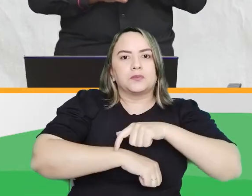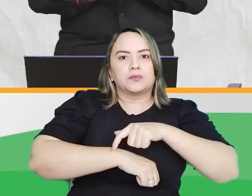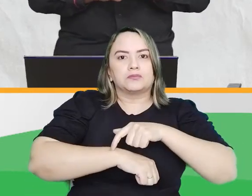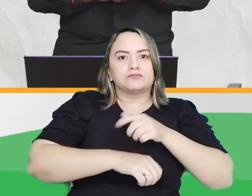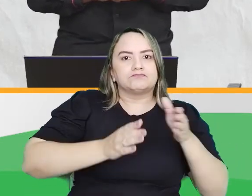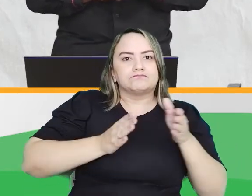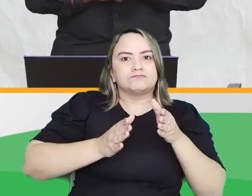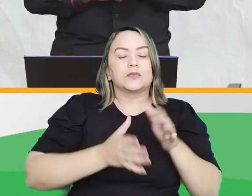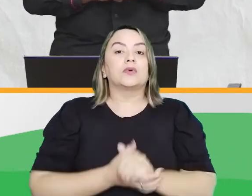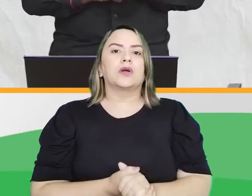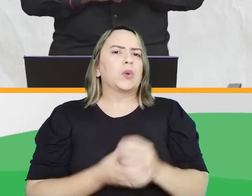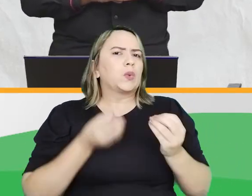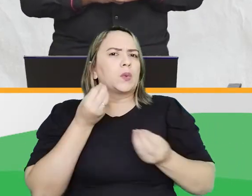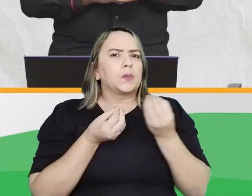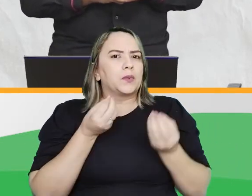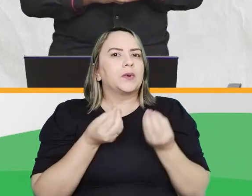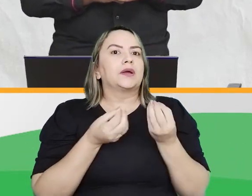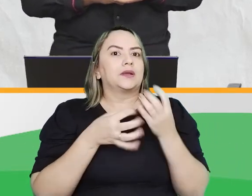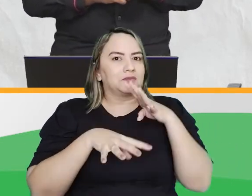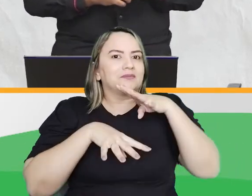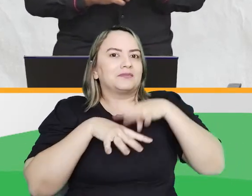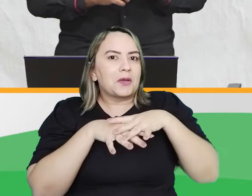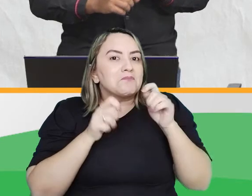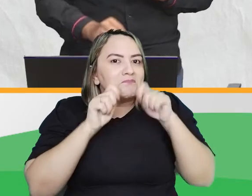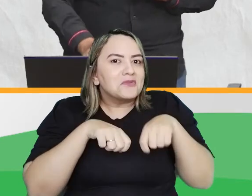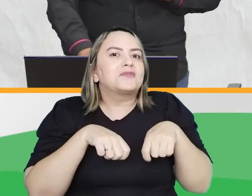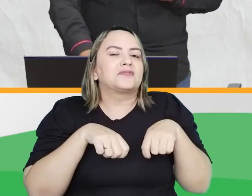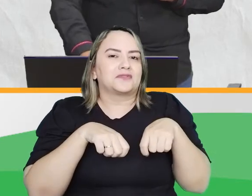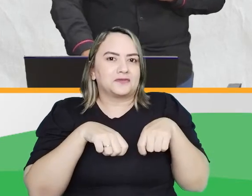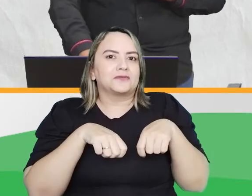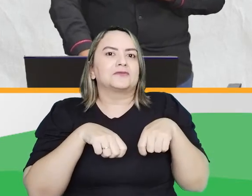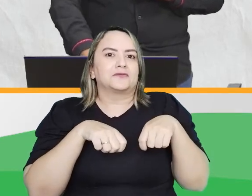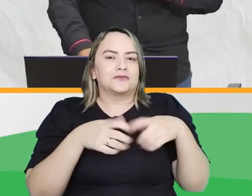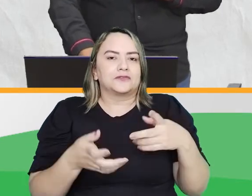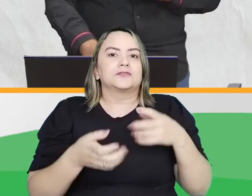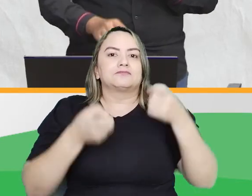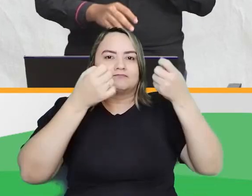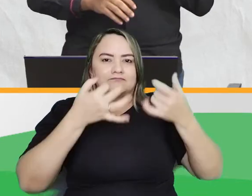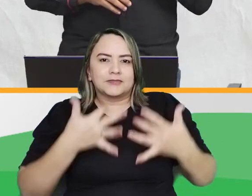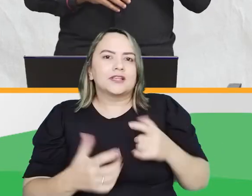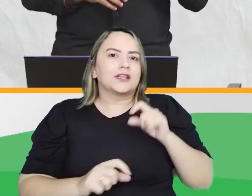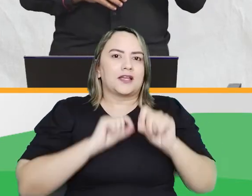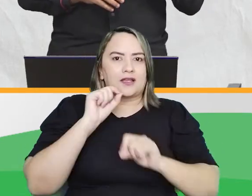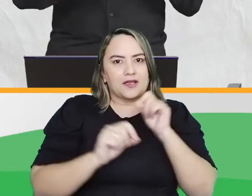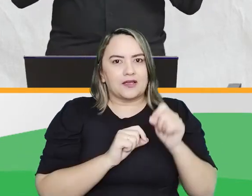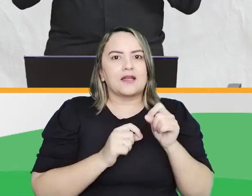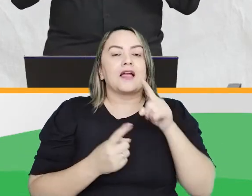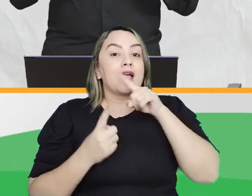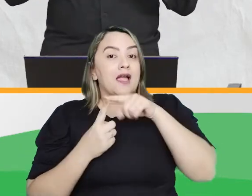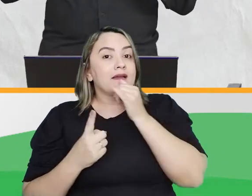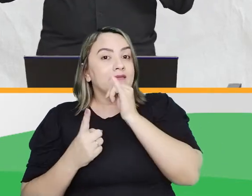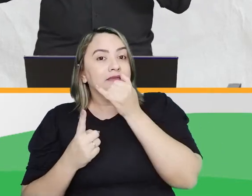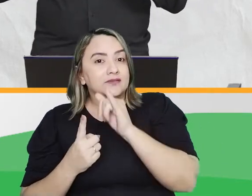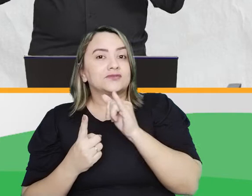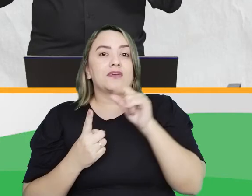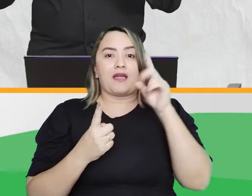pelo intervalo de tempo que ele funciona. Tá bem? Então, matematicamente, nós podemos escrever que a energia elétrica é a